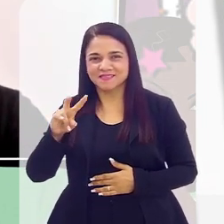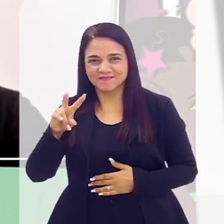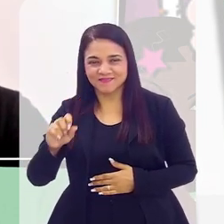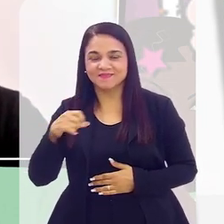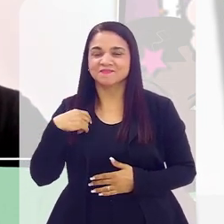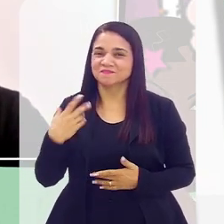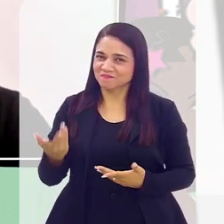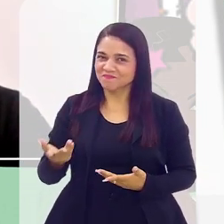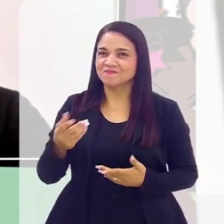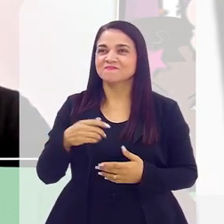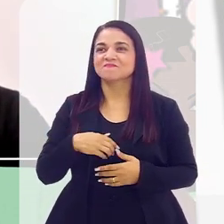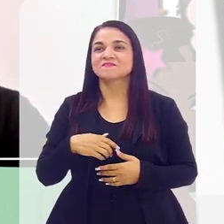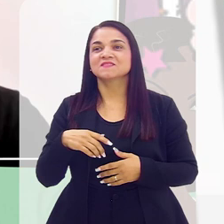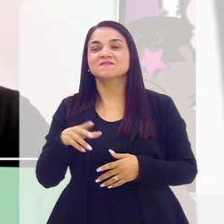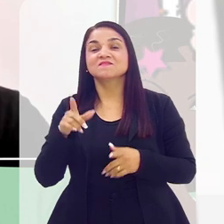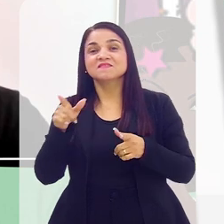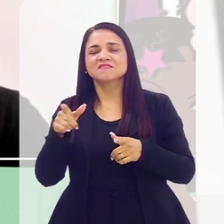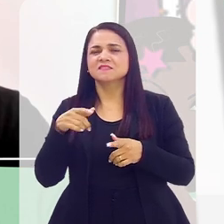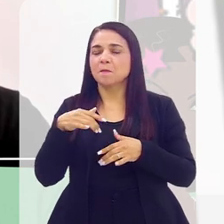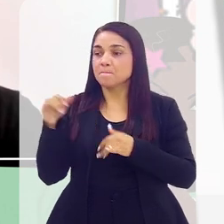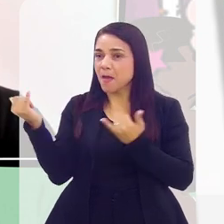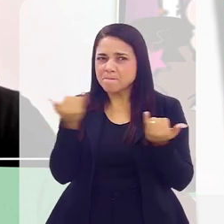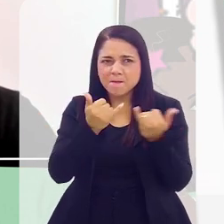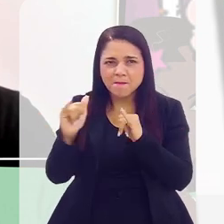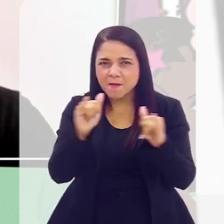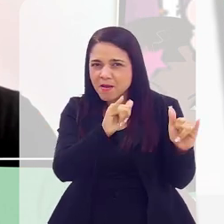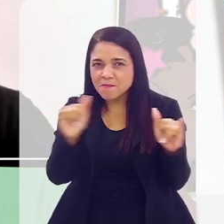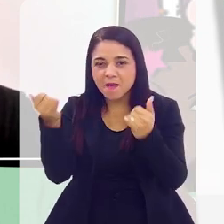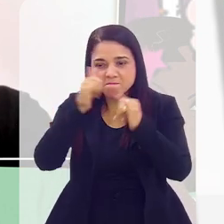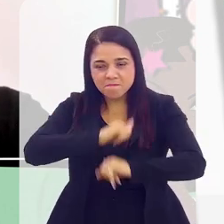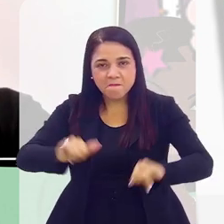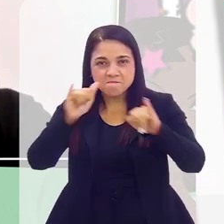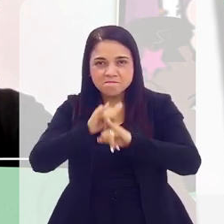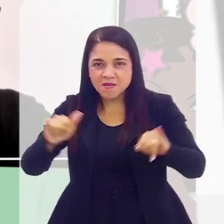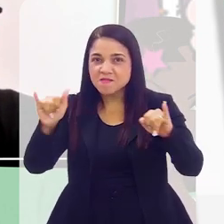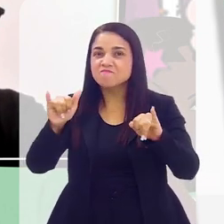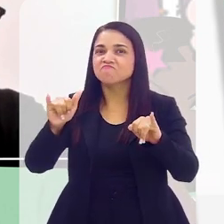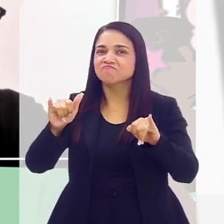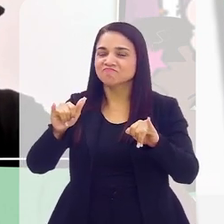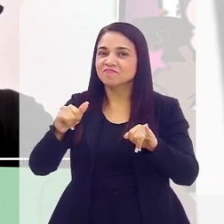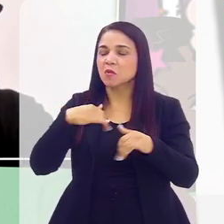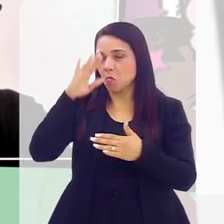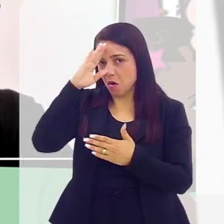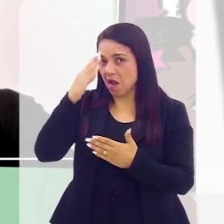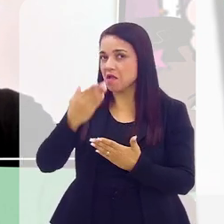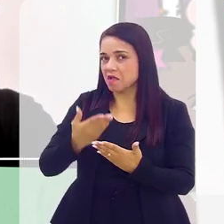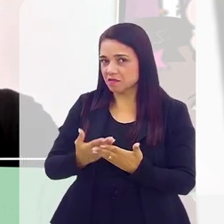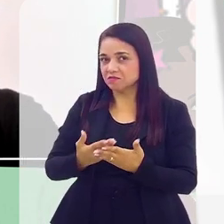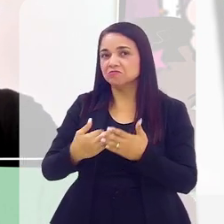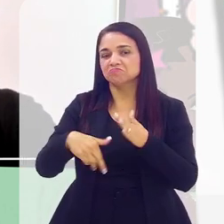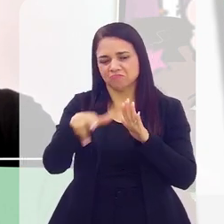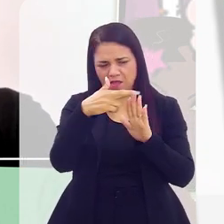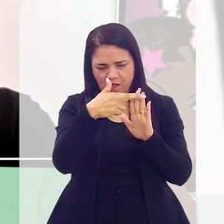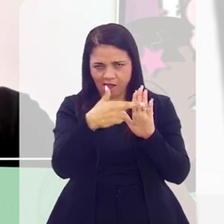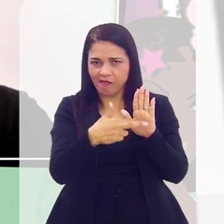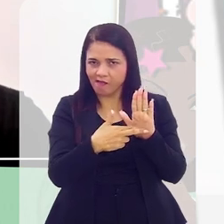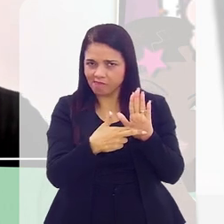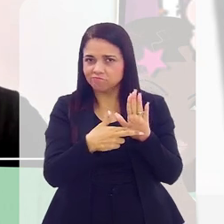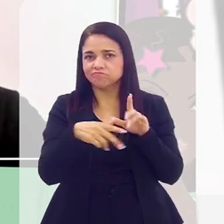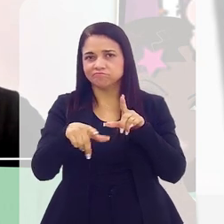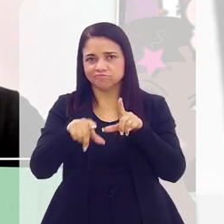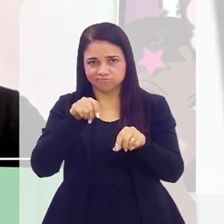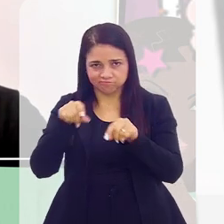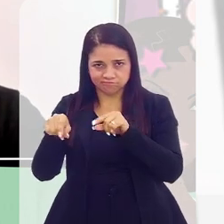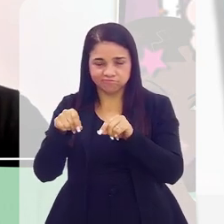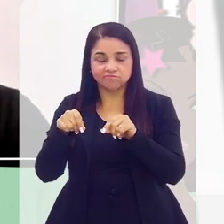jeito. Esse boca a boca, Alexandre, faz a diferença, porque por mais, acredito eu, que existam critérios,